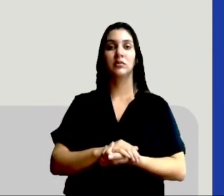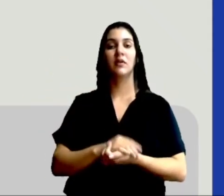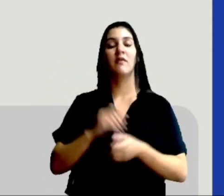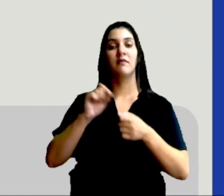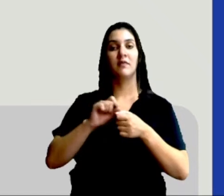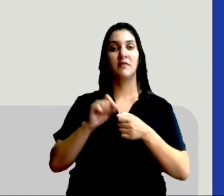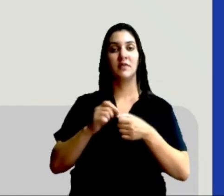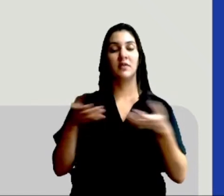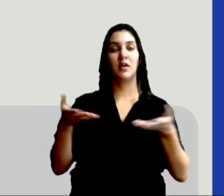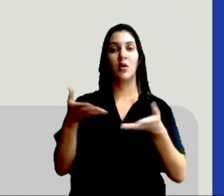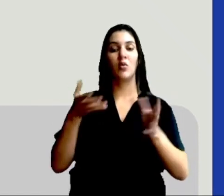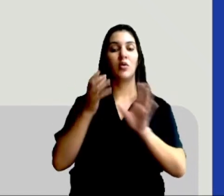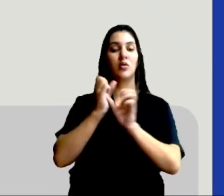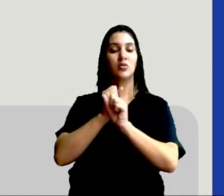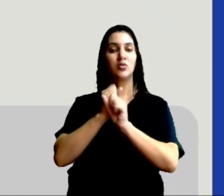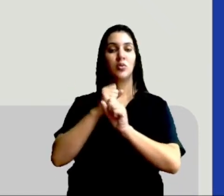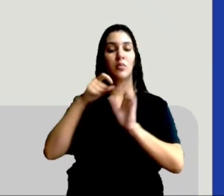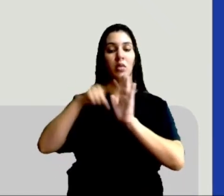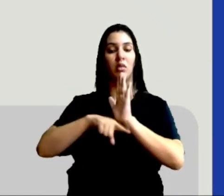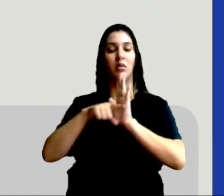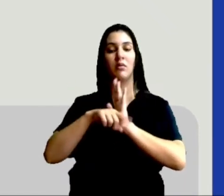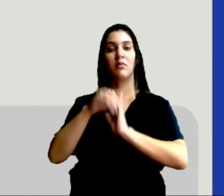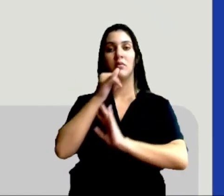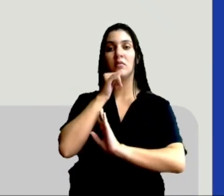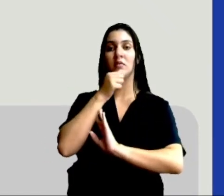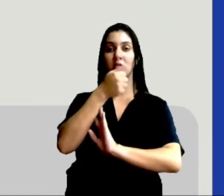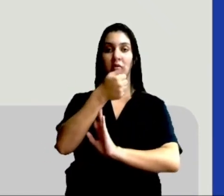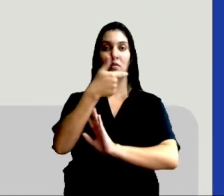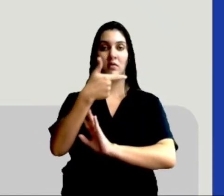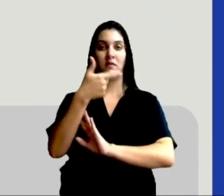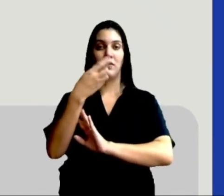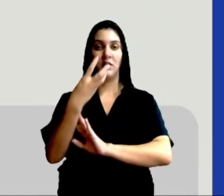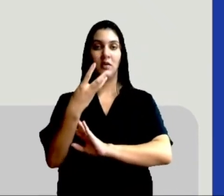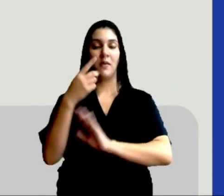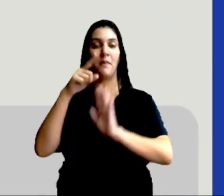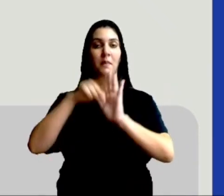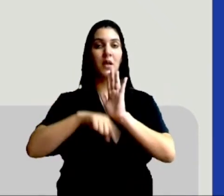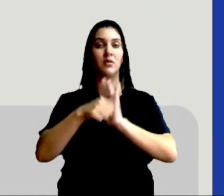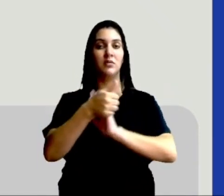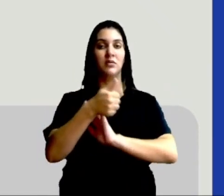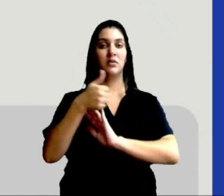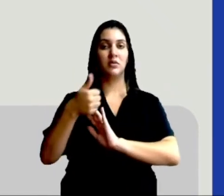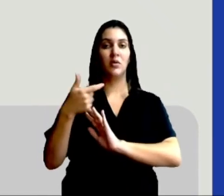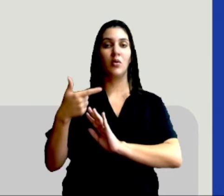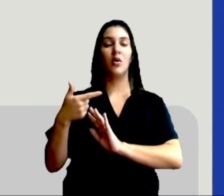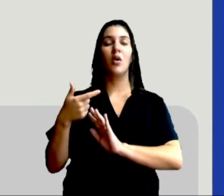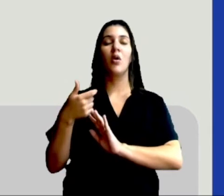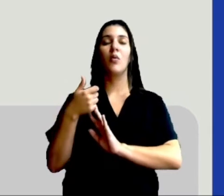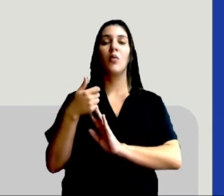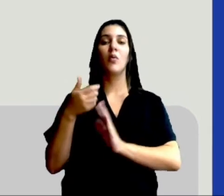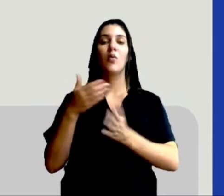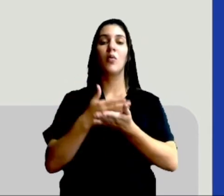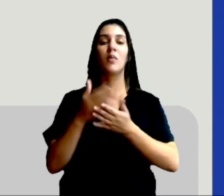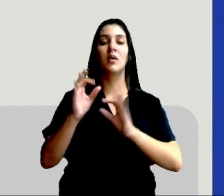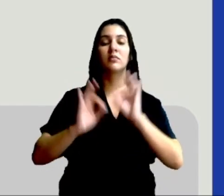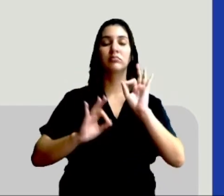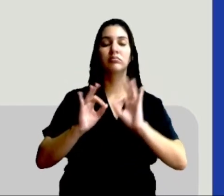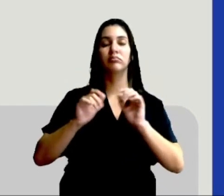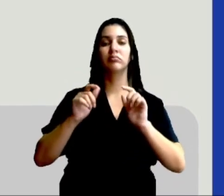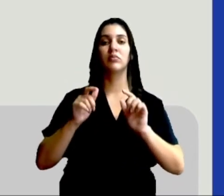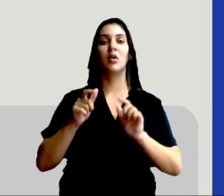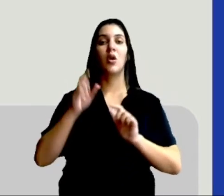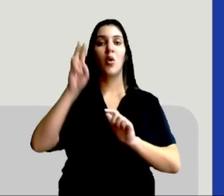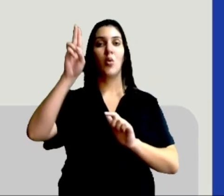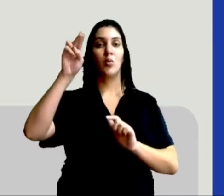vai fazer aí a continha de subtração. 123 menos 111. E aí começa por onde? Ordem das